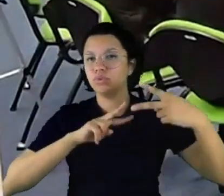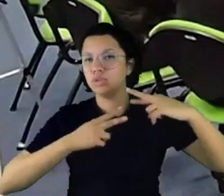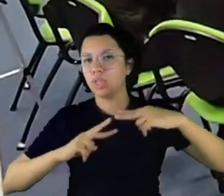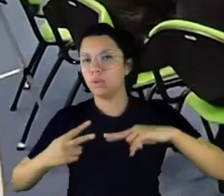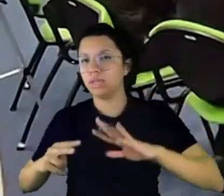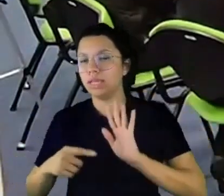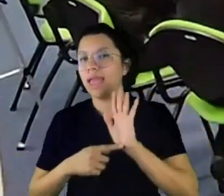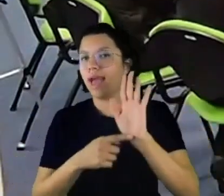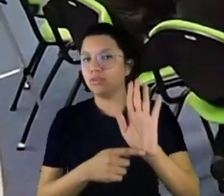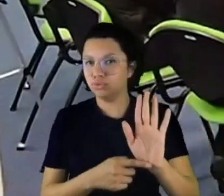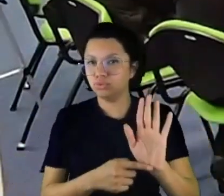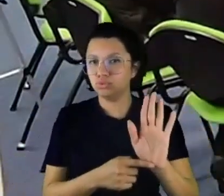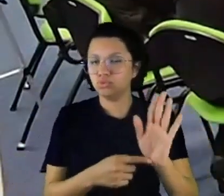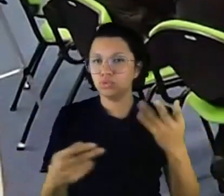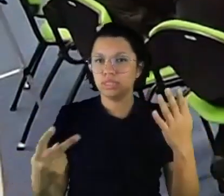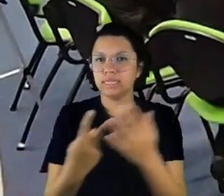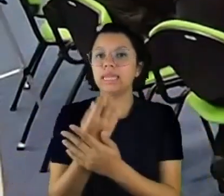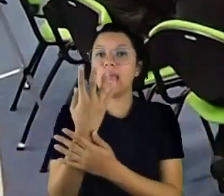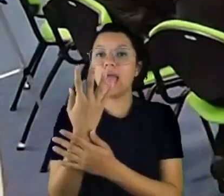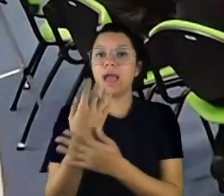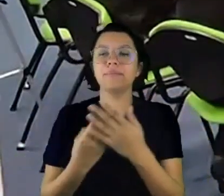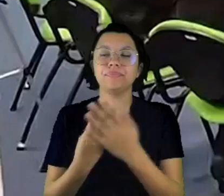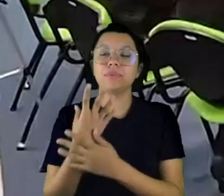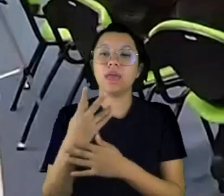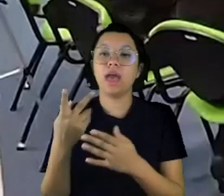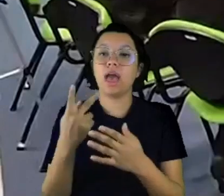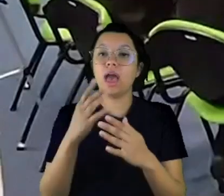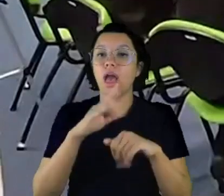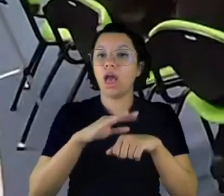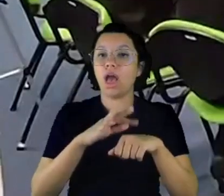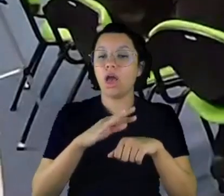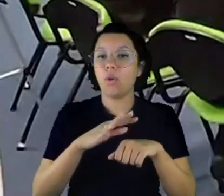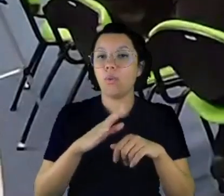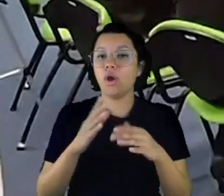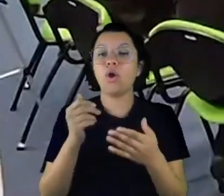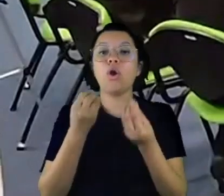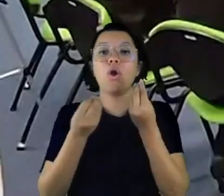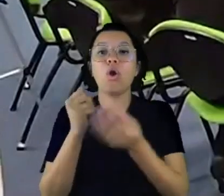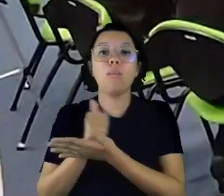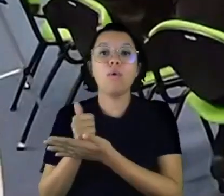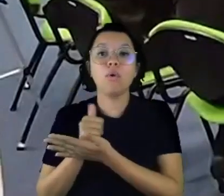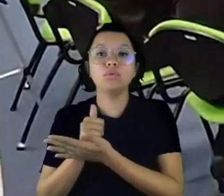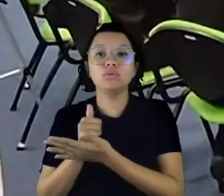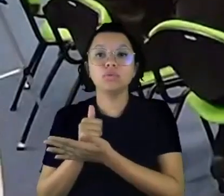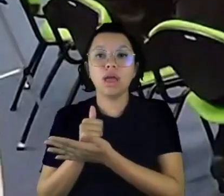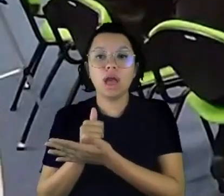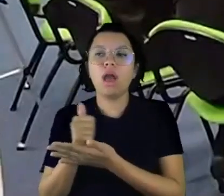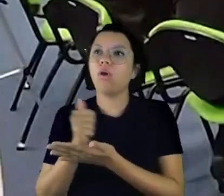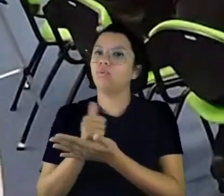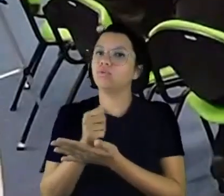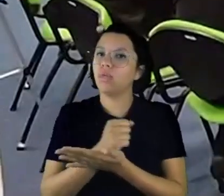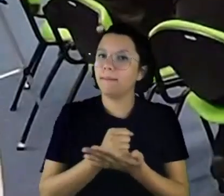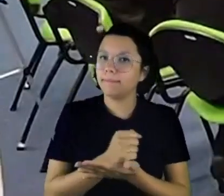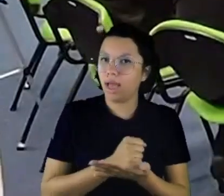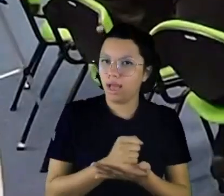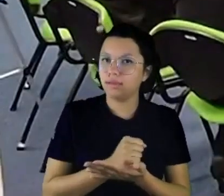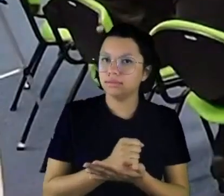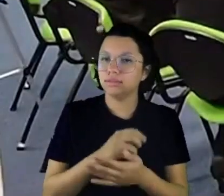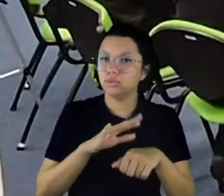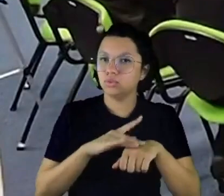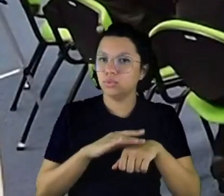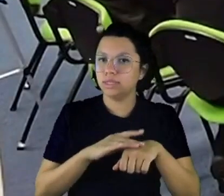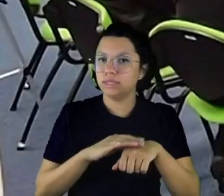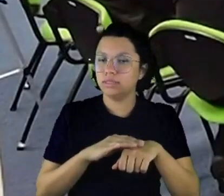Então, quais são as formas de prevenção? O controle das doenças de base. Controlar diabetes,